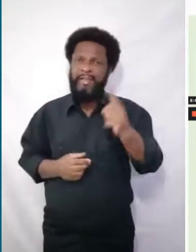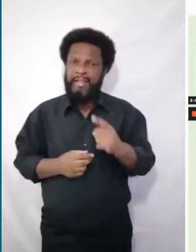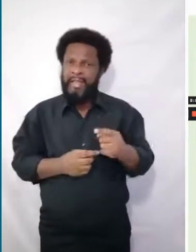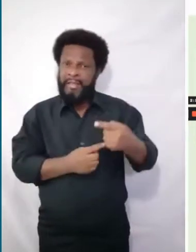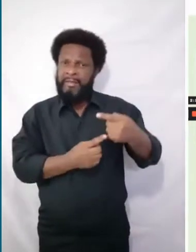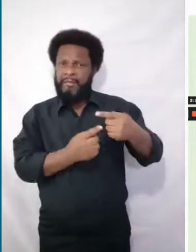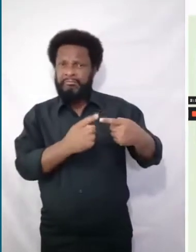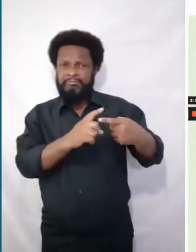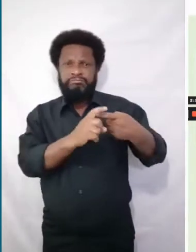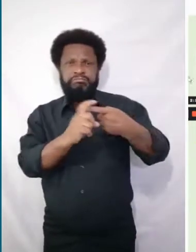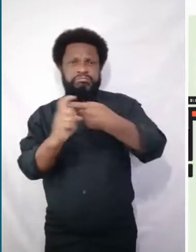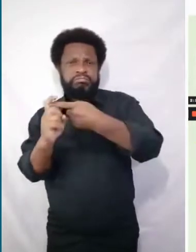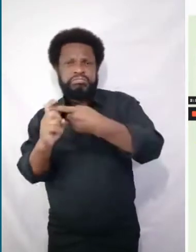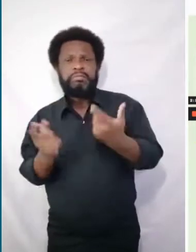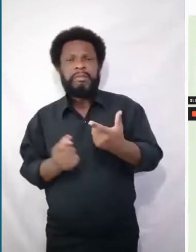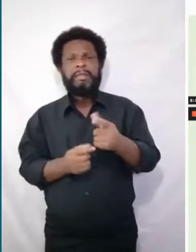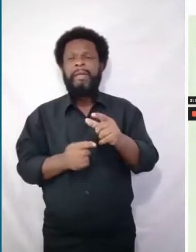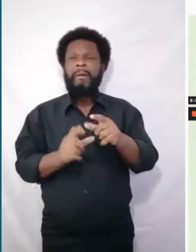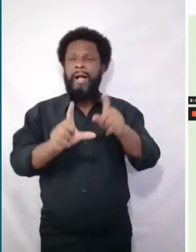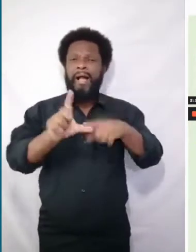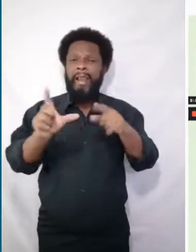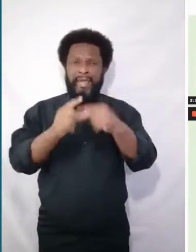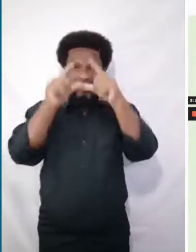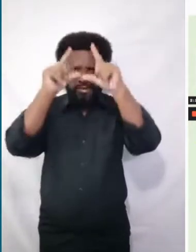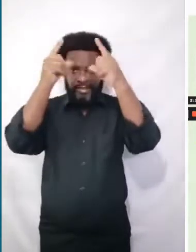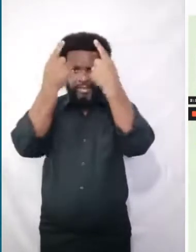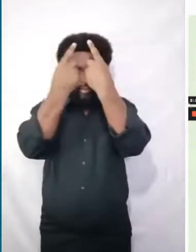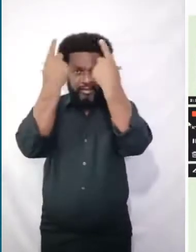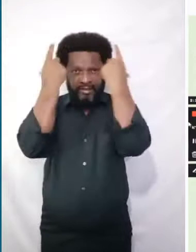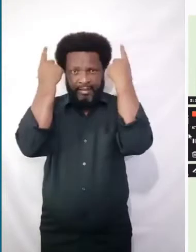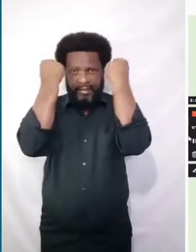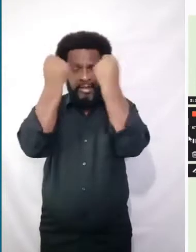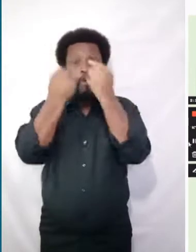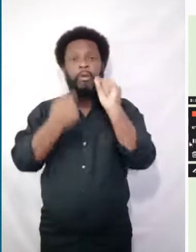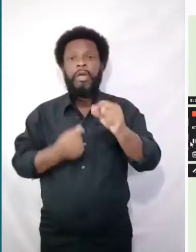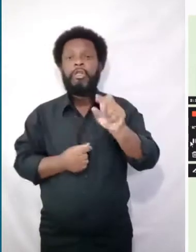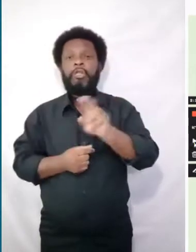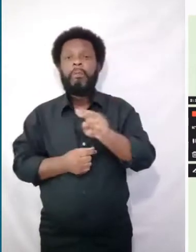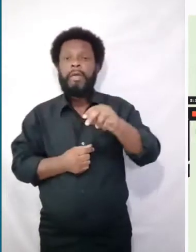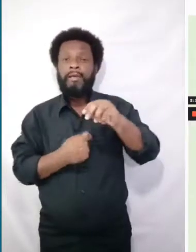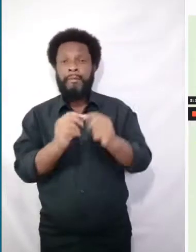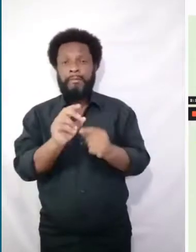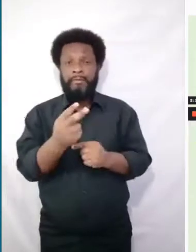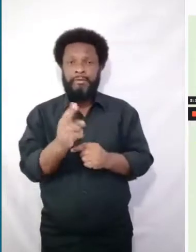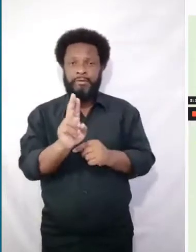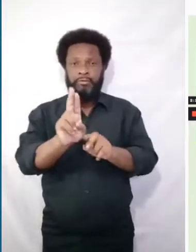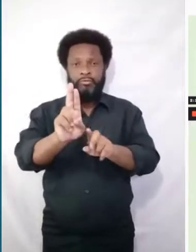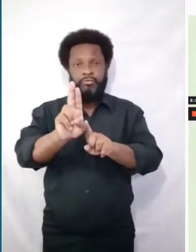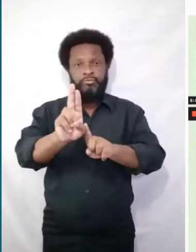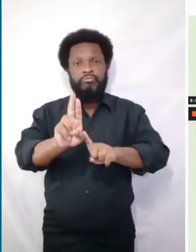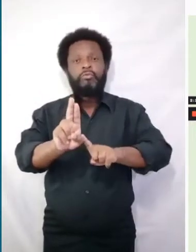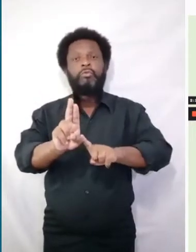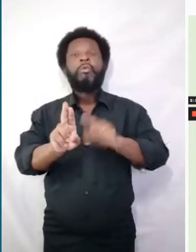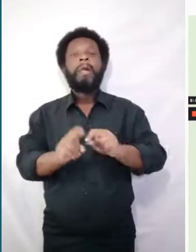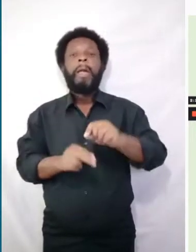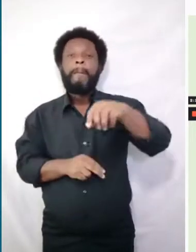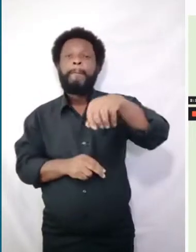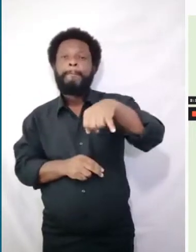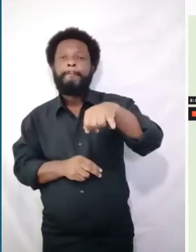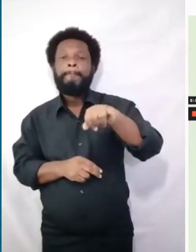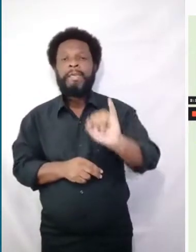entendi. Mas o que é essa seta aqui e esse símbolo, né? Essa letra grega, que é o Mi,